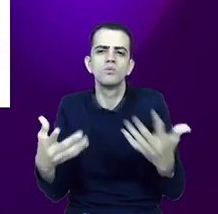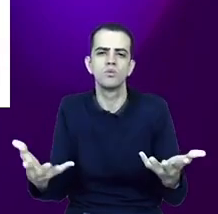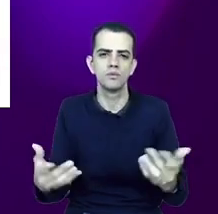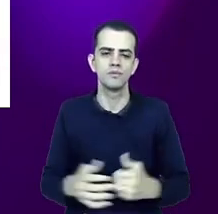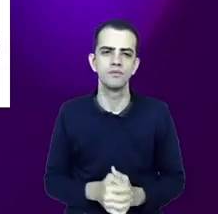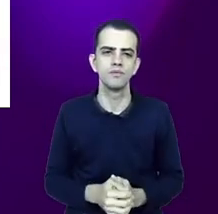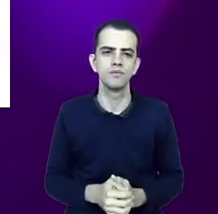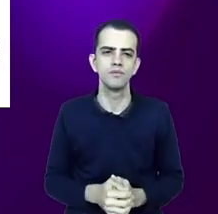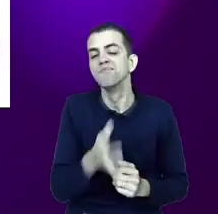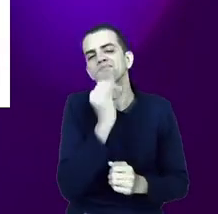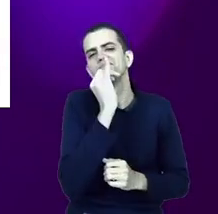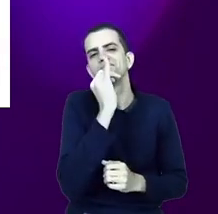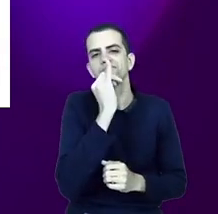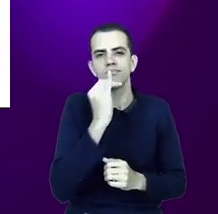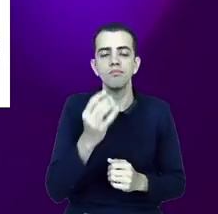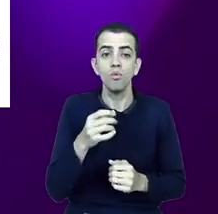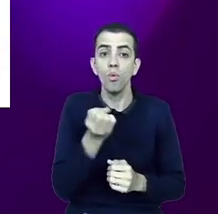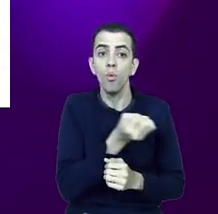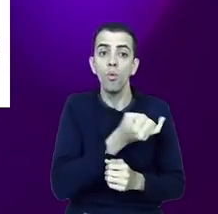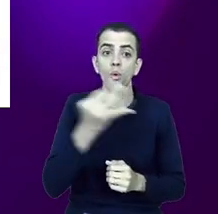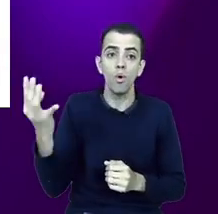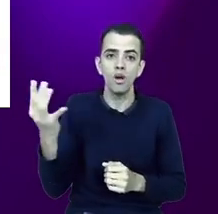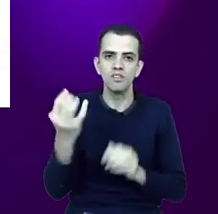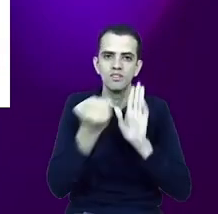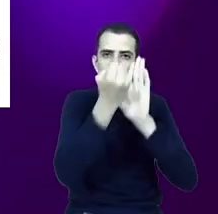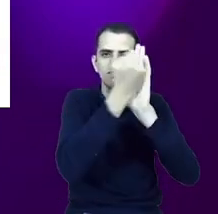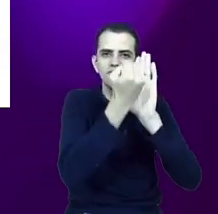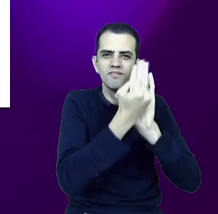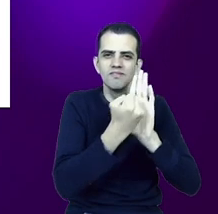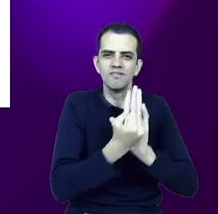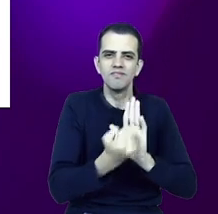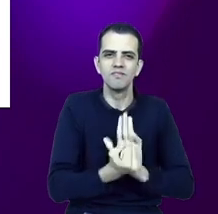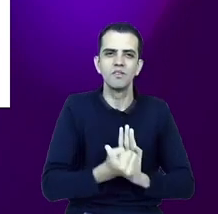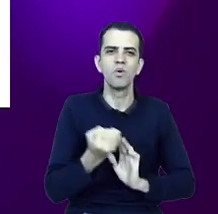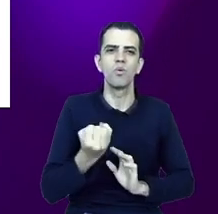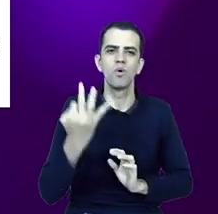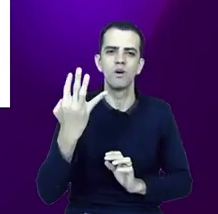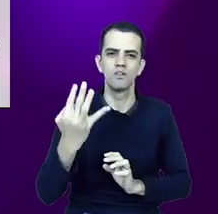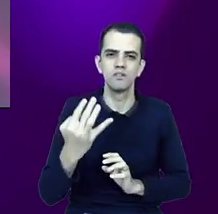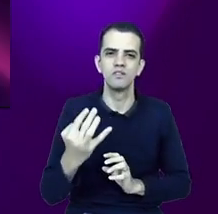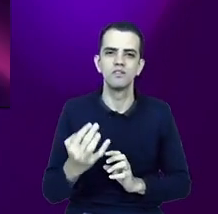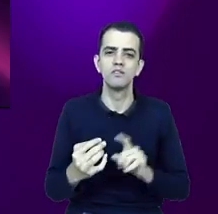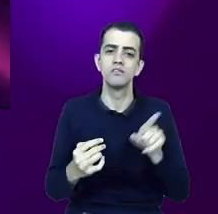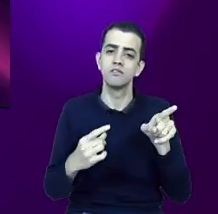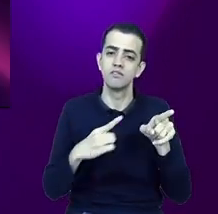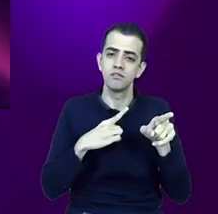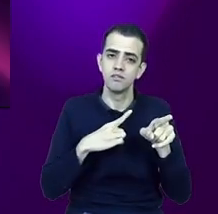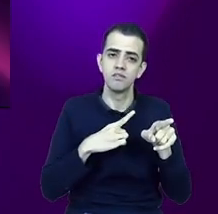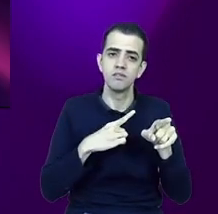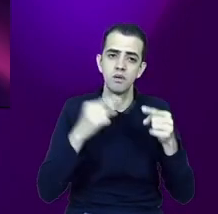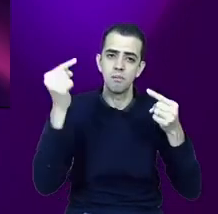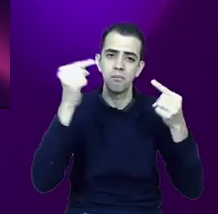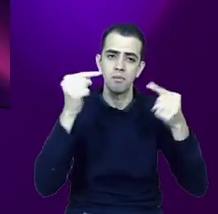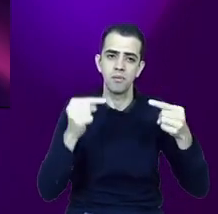só, quantos marcadores desses que falamos anteriormente, hoje já temos aí,